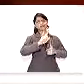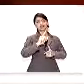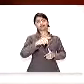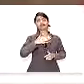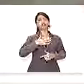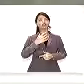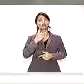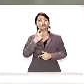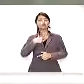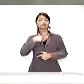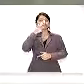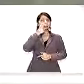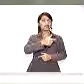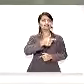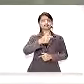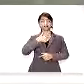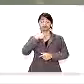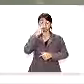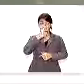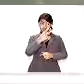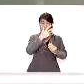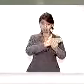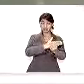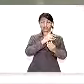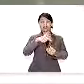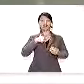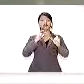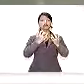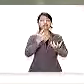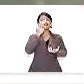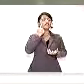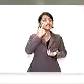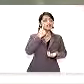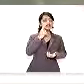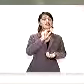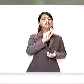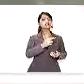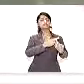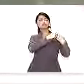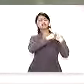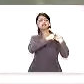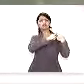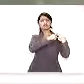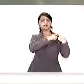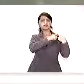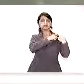a única interesse que eu tinha nesse processo é ver exatamente Quem foi o porque